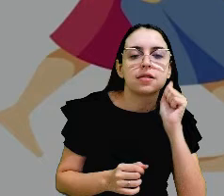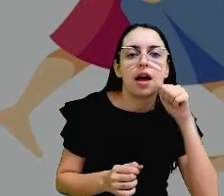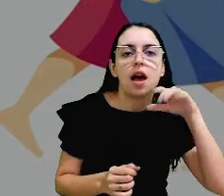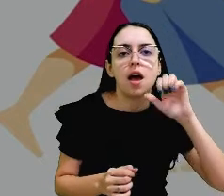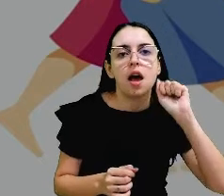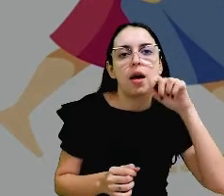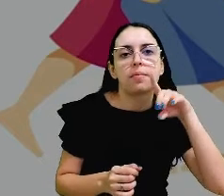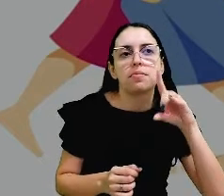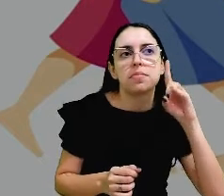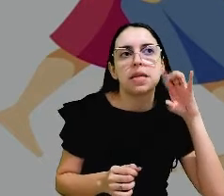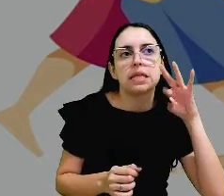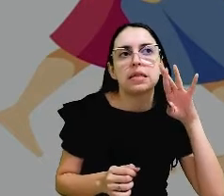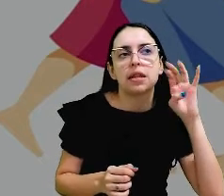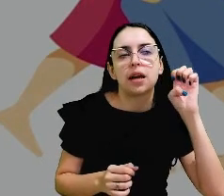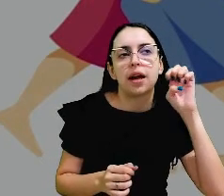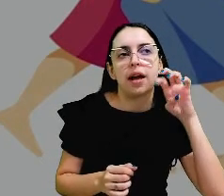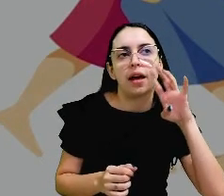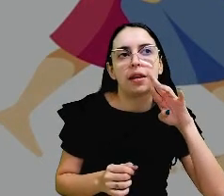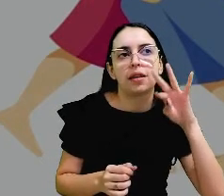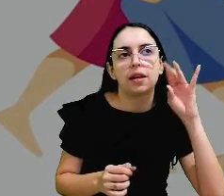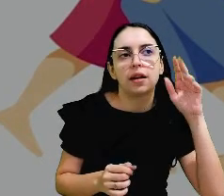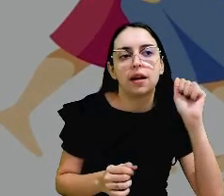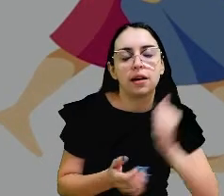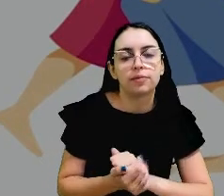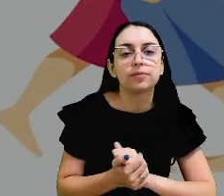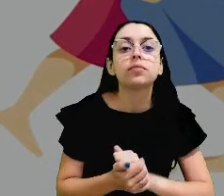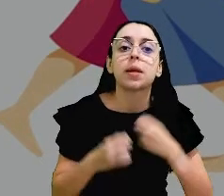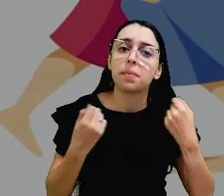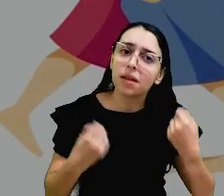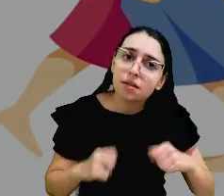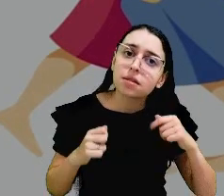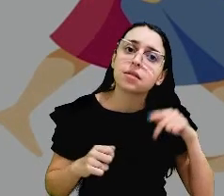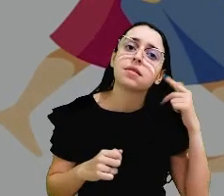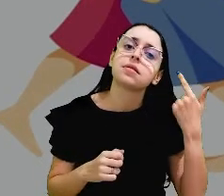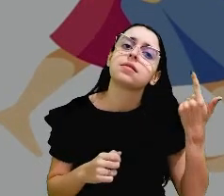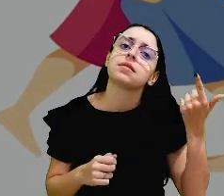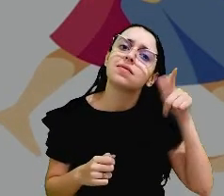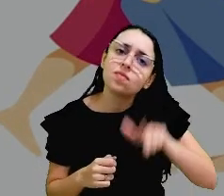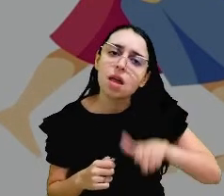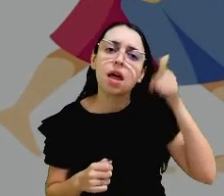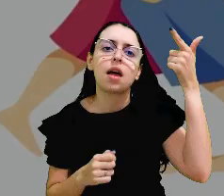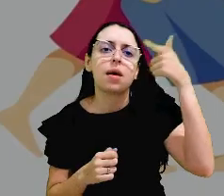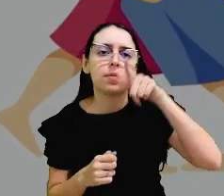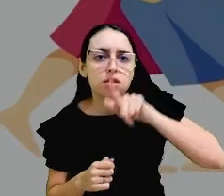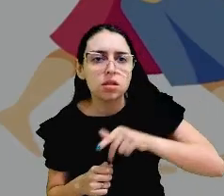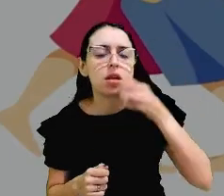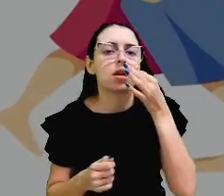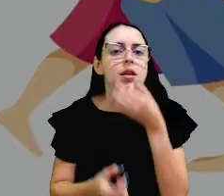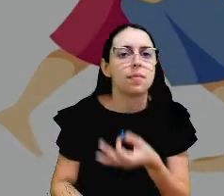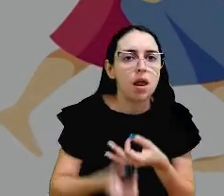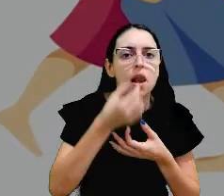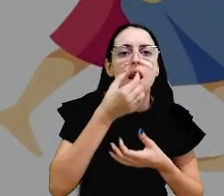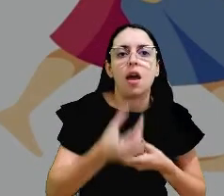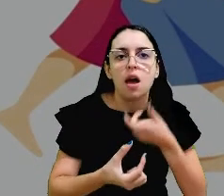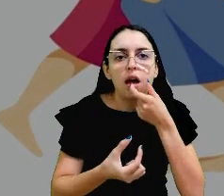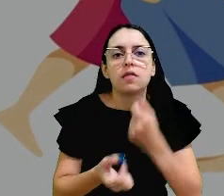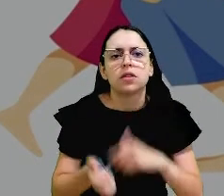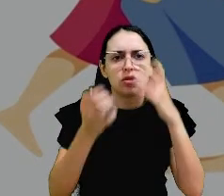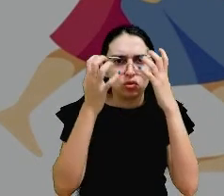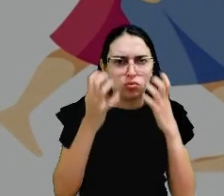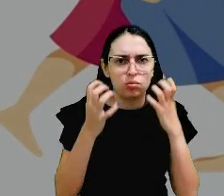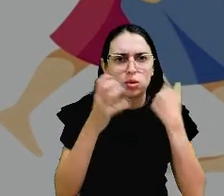das mulheres, nós estamos sempre tendo que reafirmar as palavras, reafirmar as